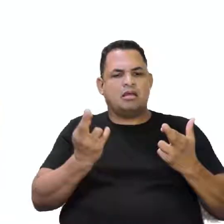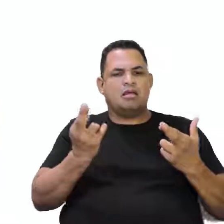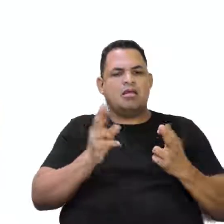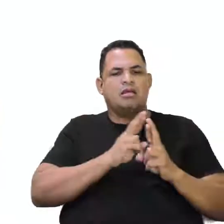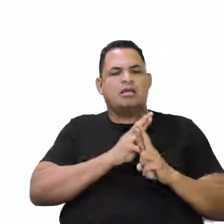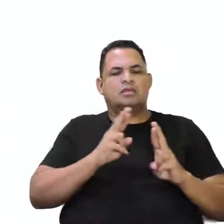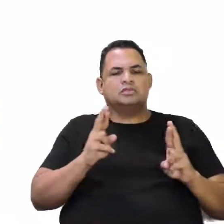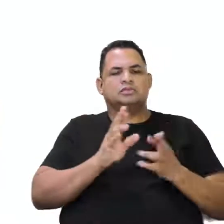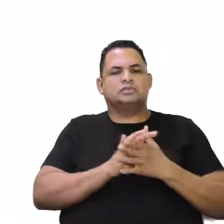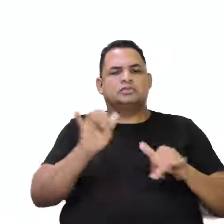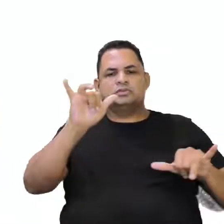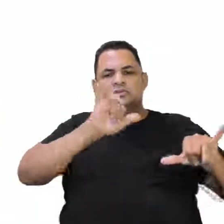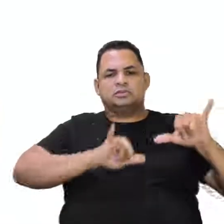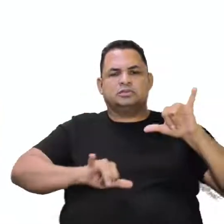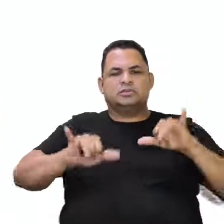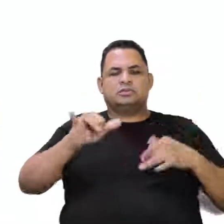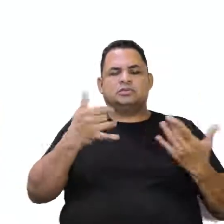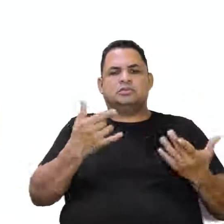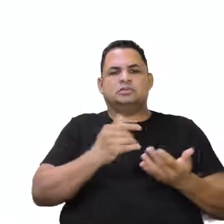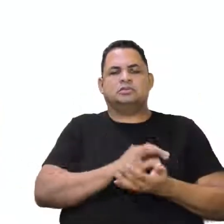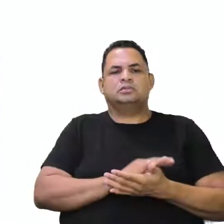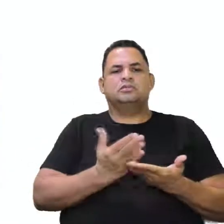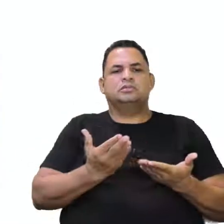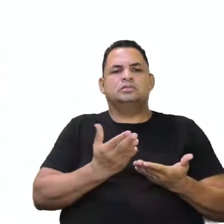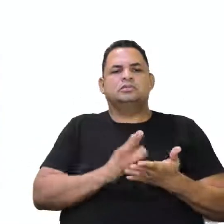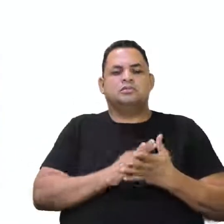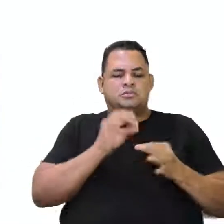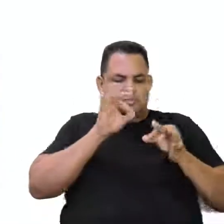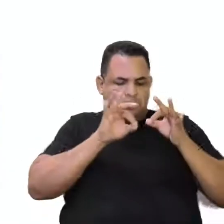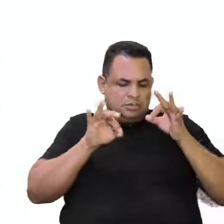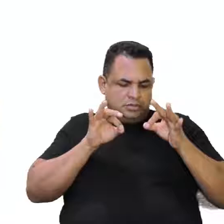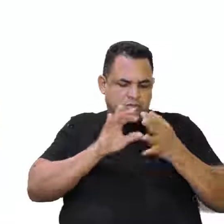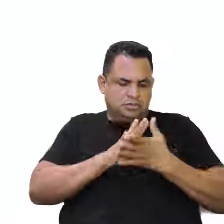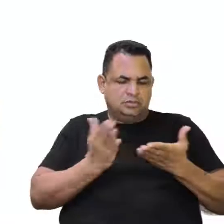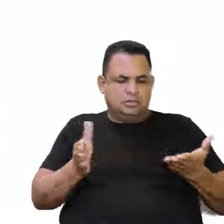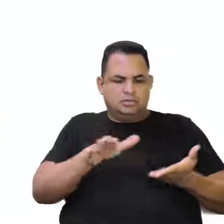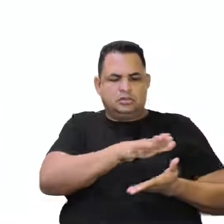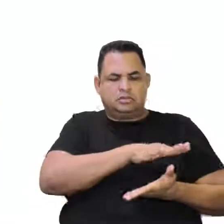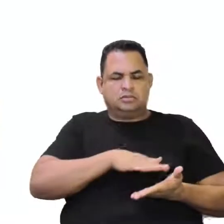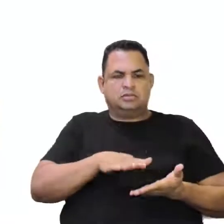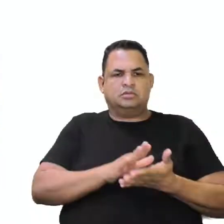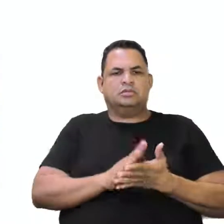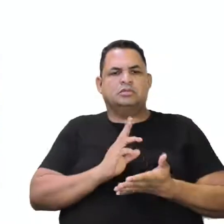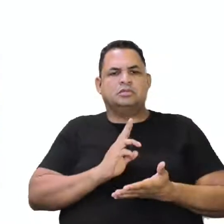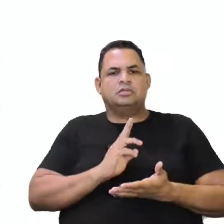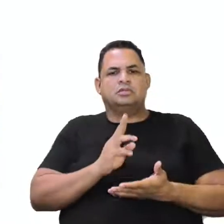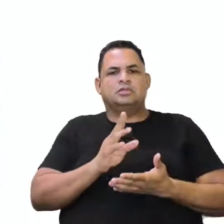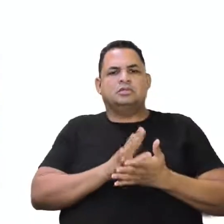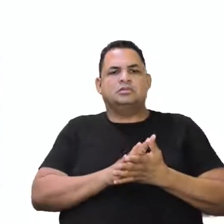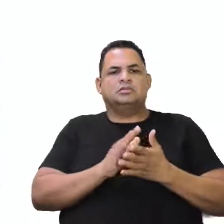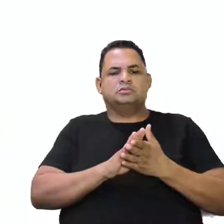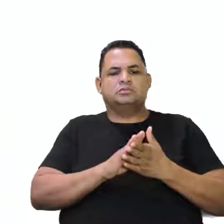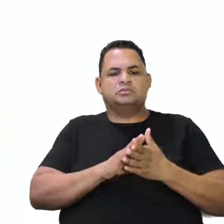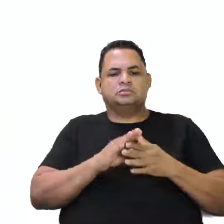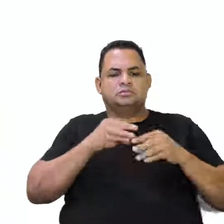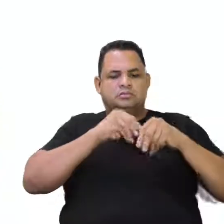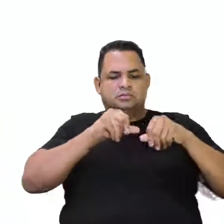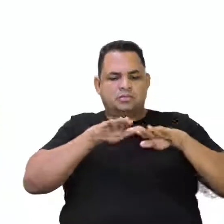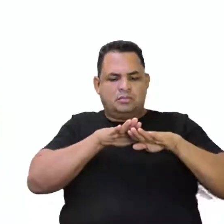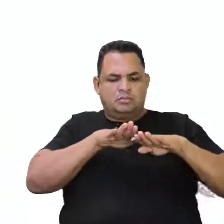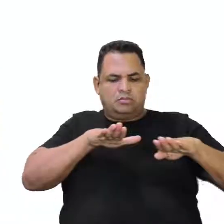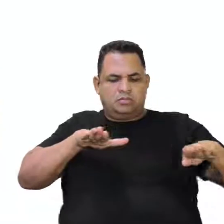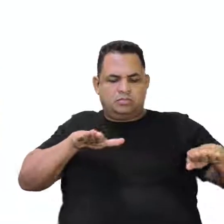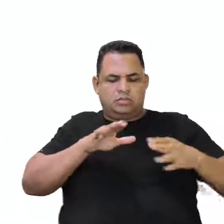sendo realizadas neles, a partir dos micro-organismos que estão ali presentes, não é? Então, o processo de erosão, se você não